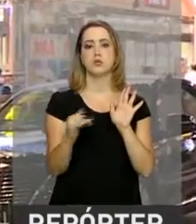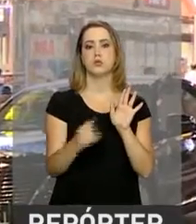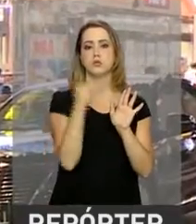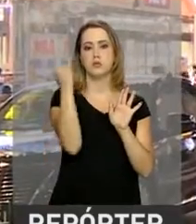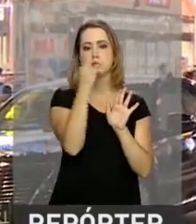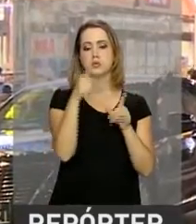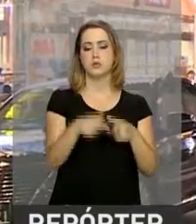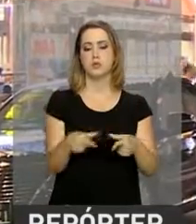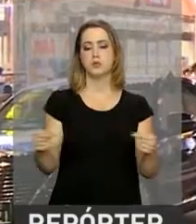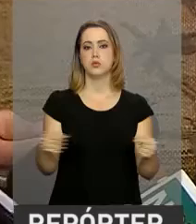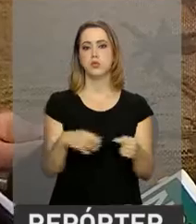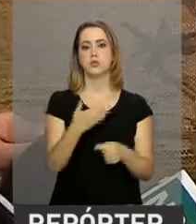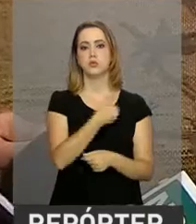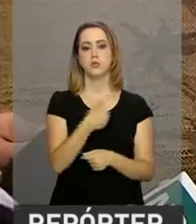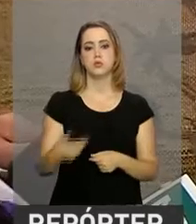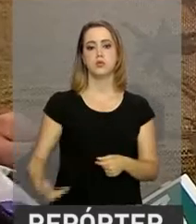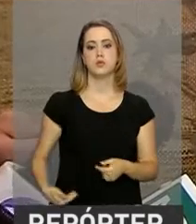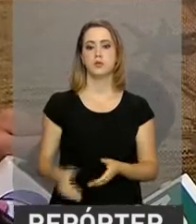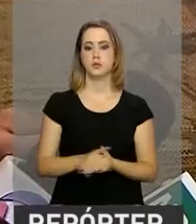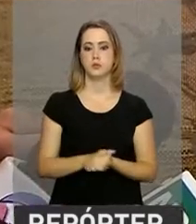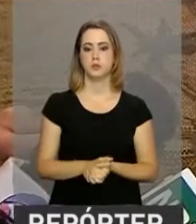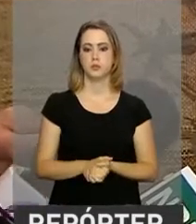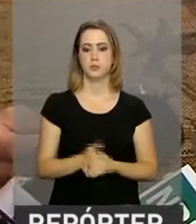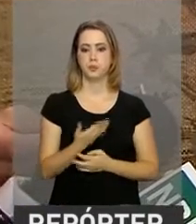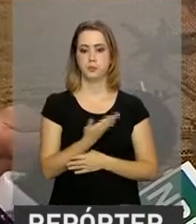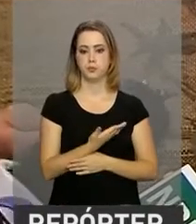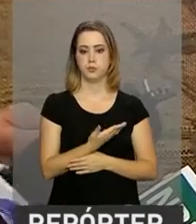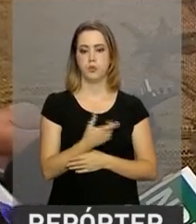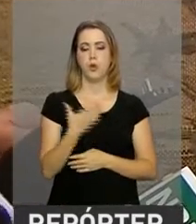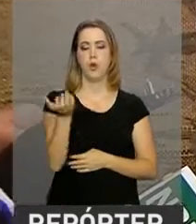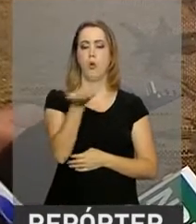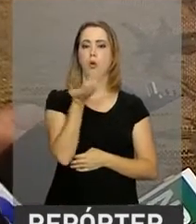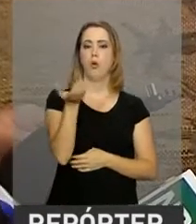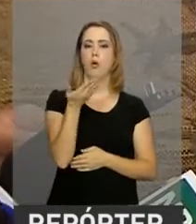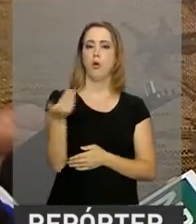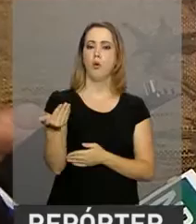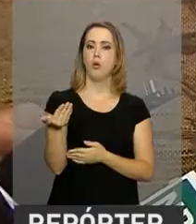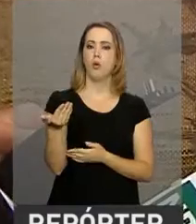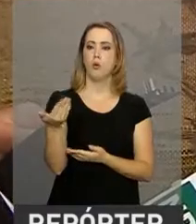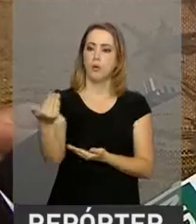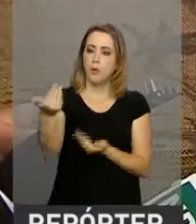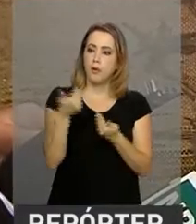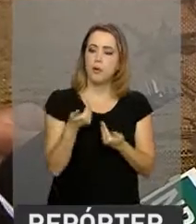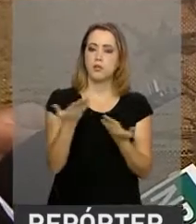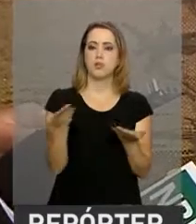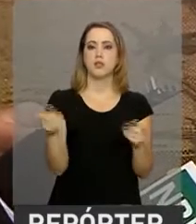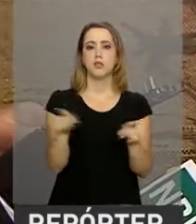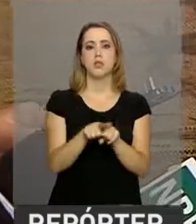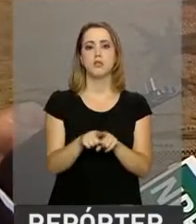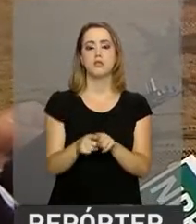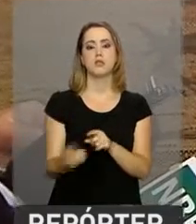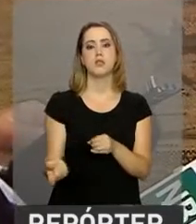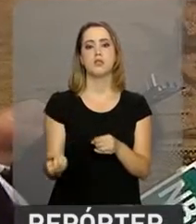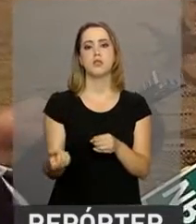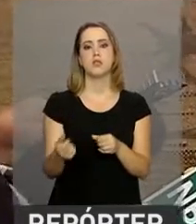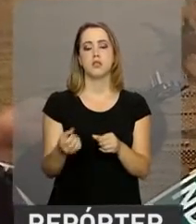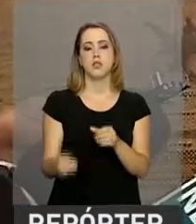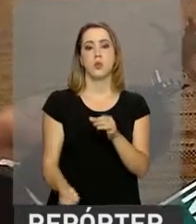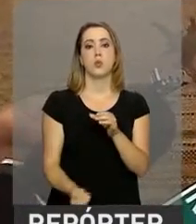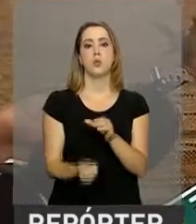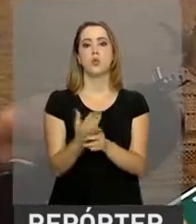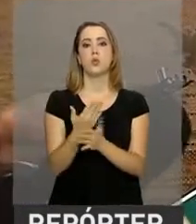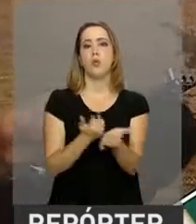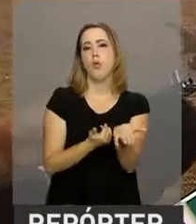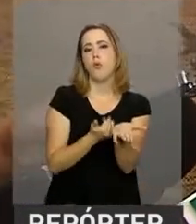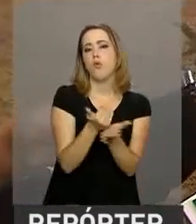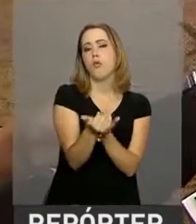Japão para o governo. O que eu pretendo trazer é exatamente este, digamos, vou chamar assim de recomeço do nosso país, que se